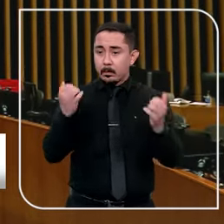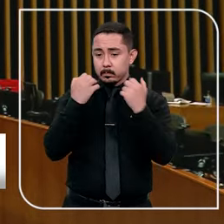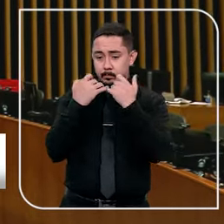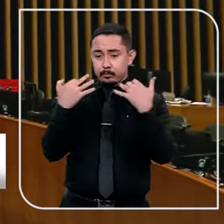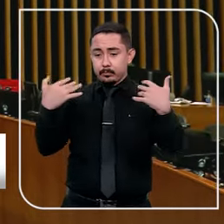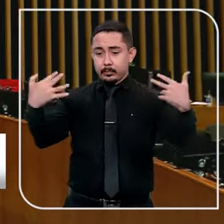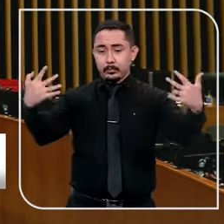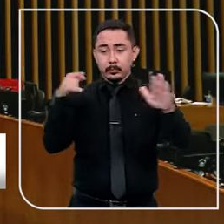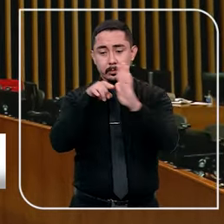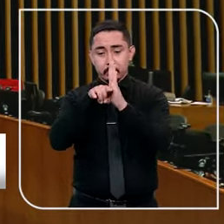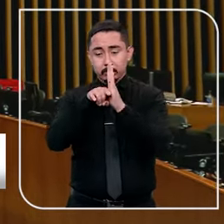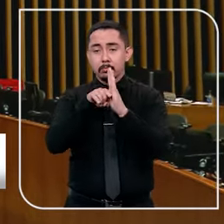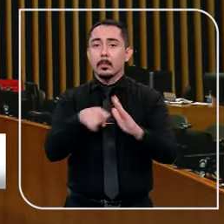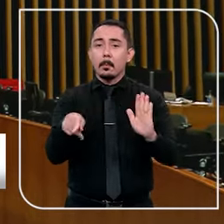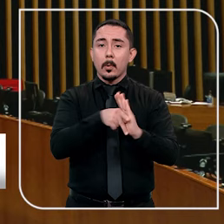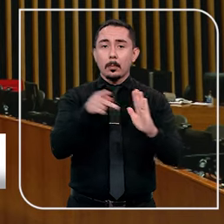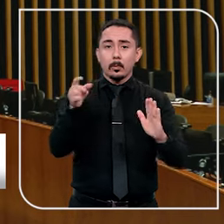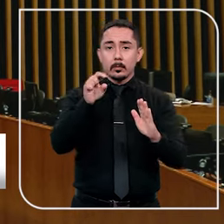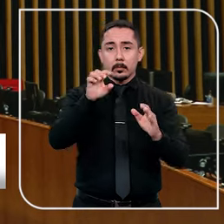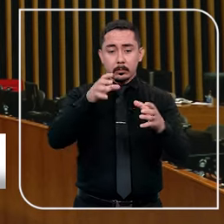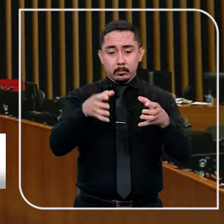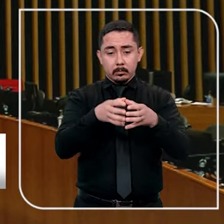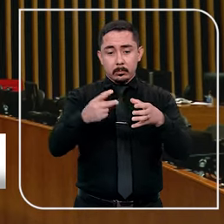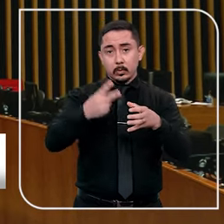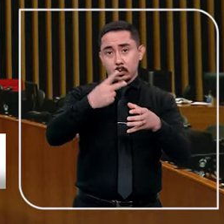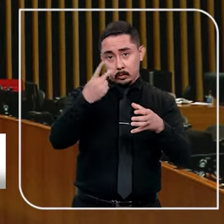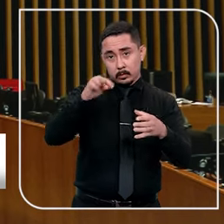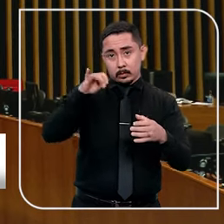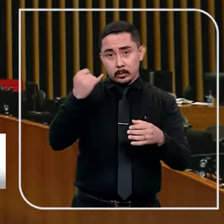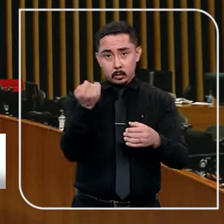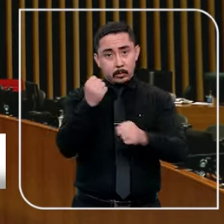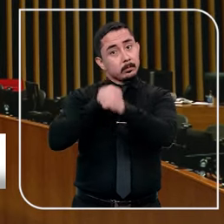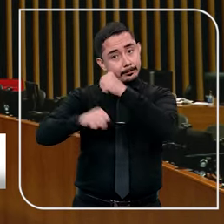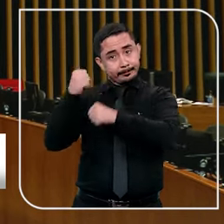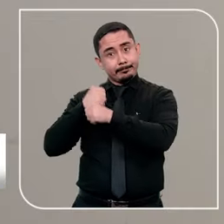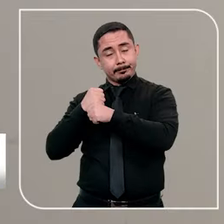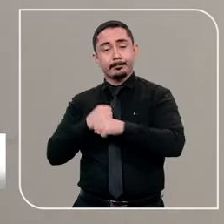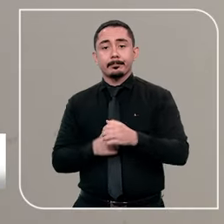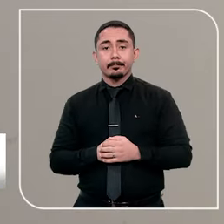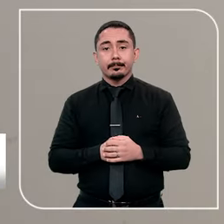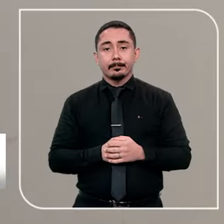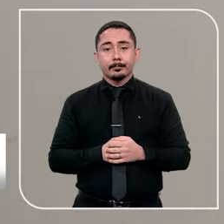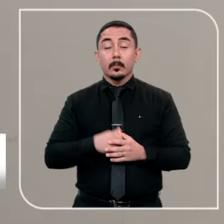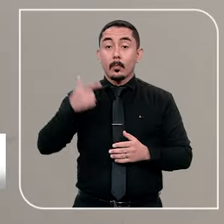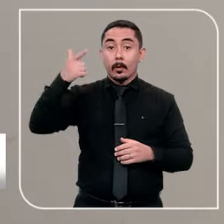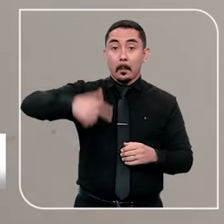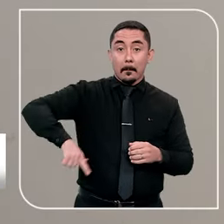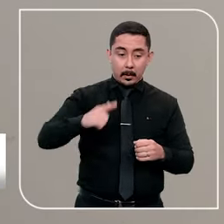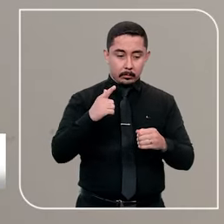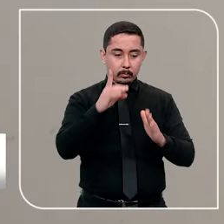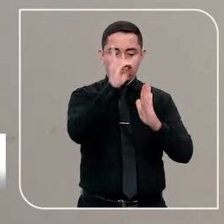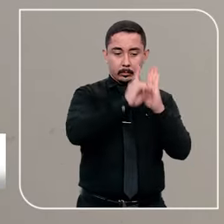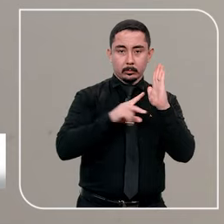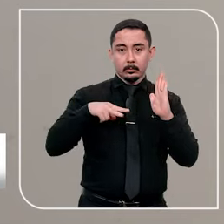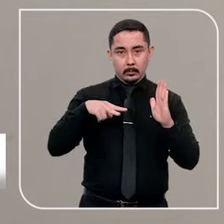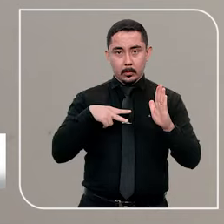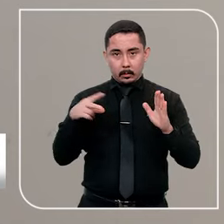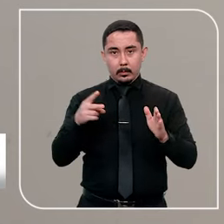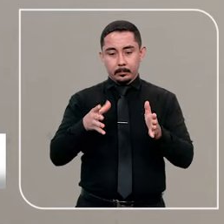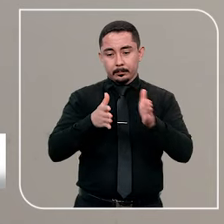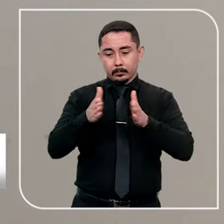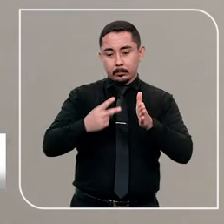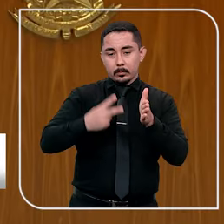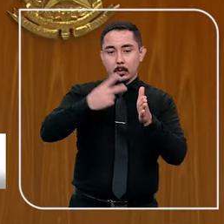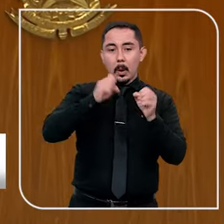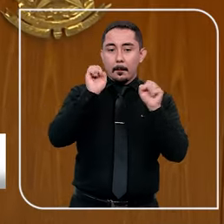audiência pública promovida pela segunda sessão do STJ no ano passado ainda no direito privado a segunda sessão